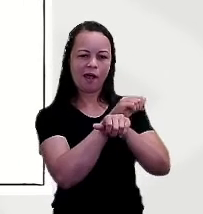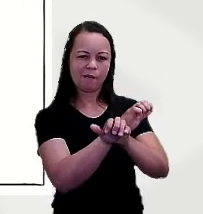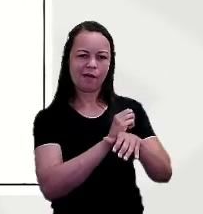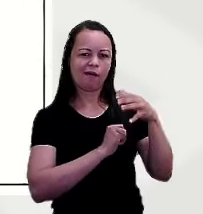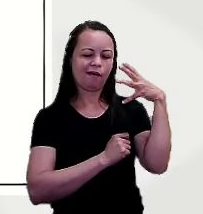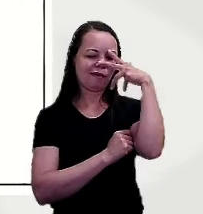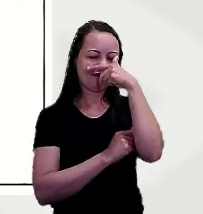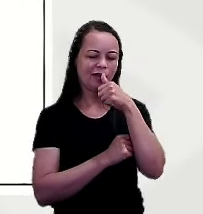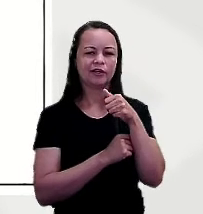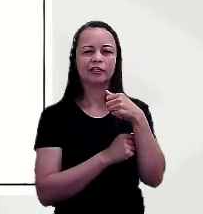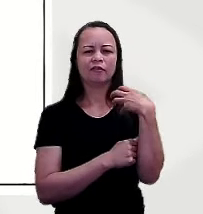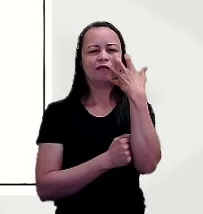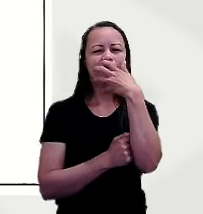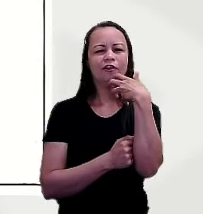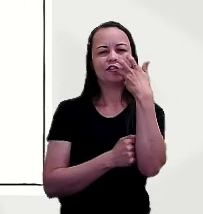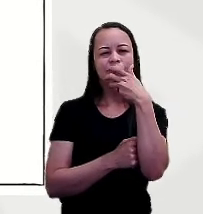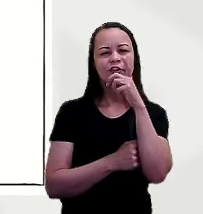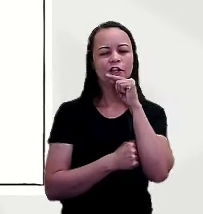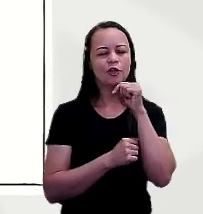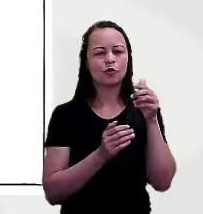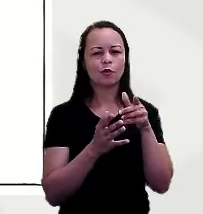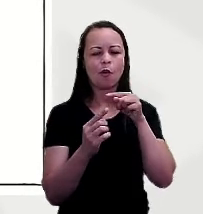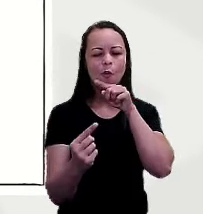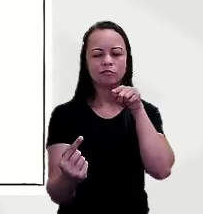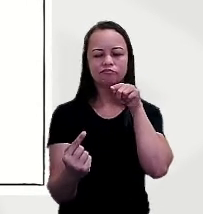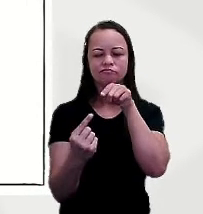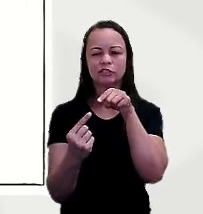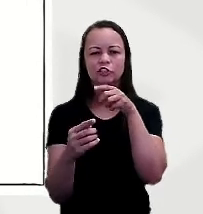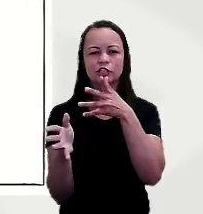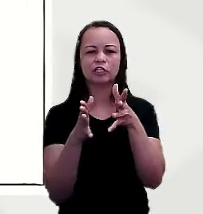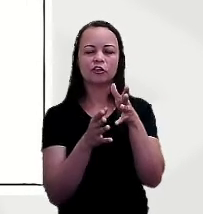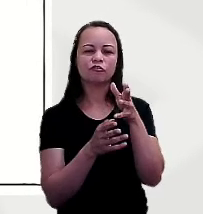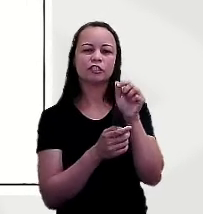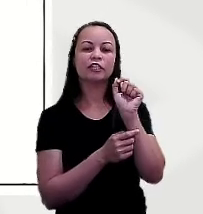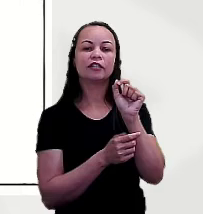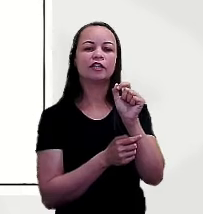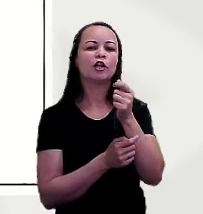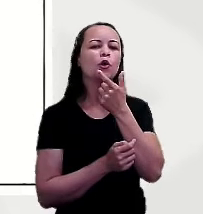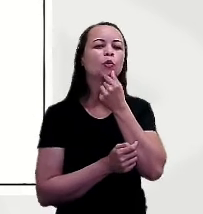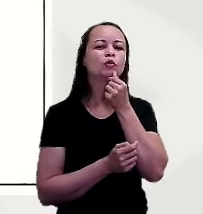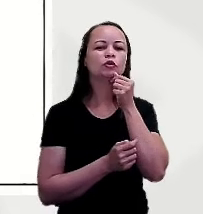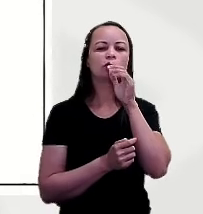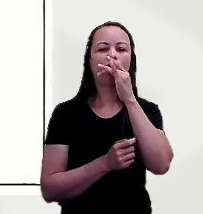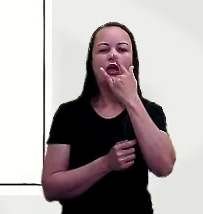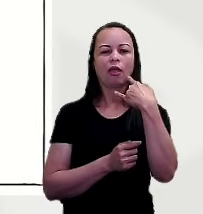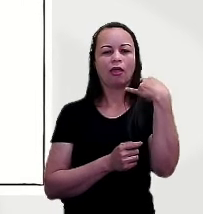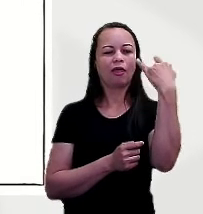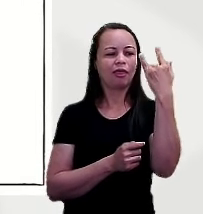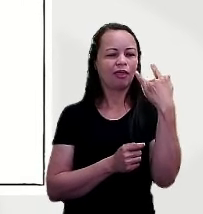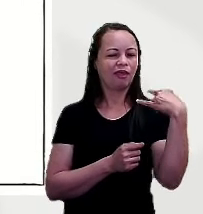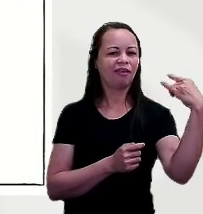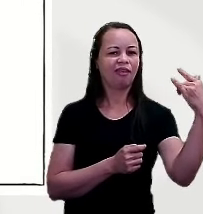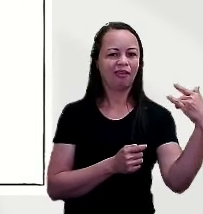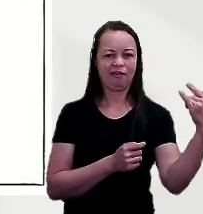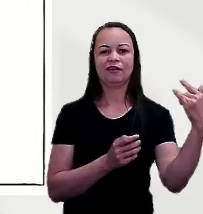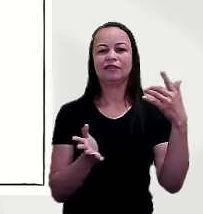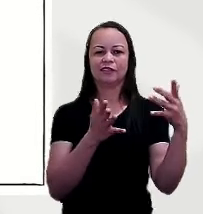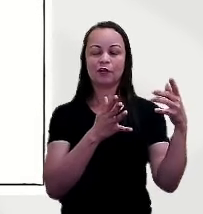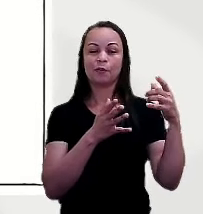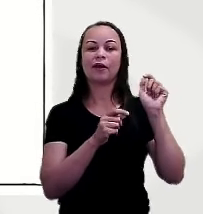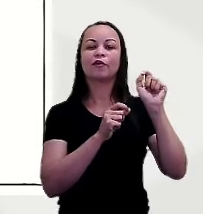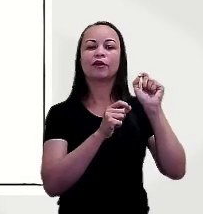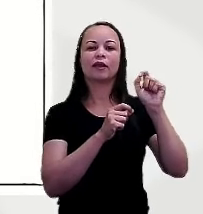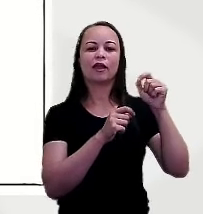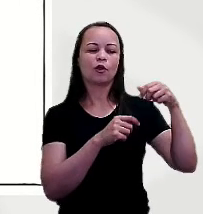rios, cantando, com o objetivo de atrair os homens para, em seguida,